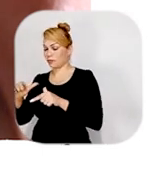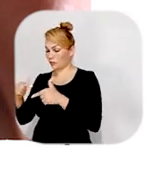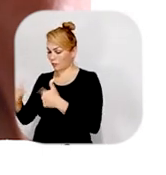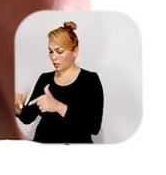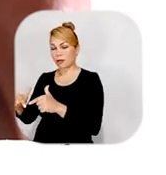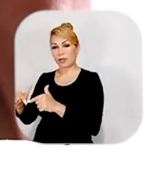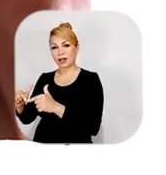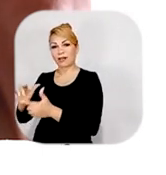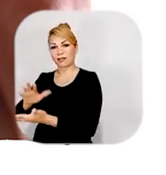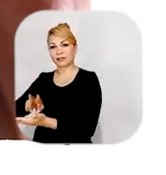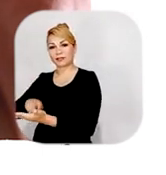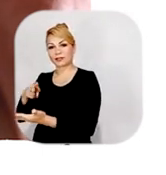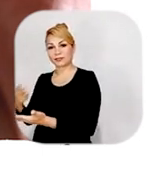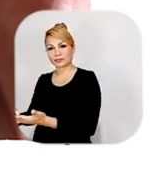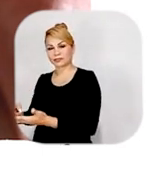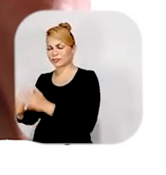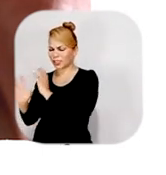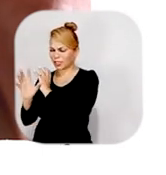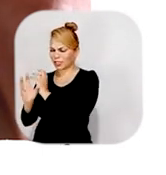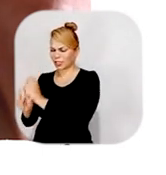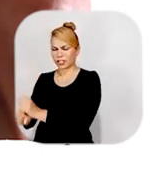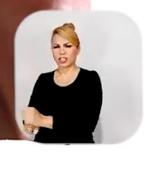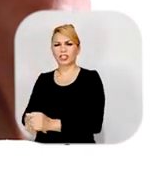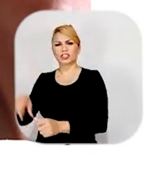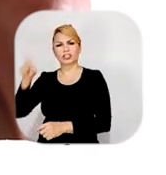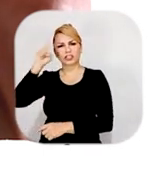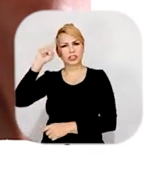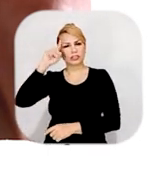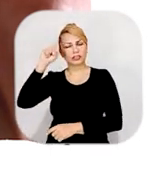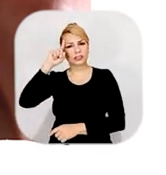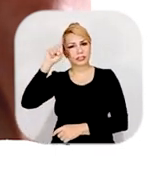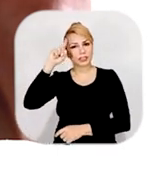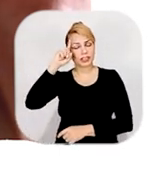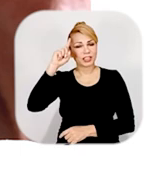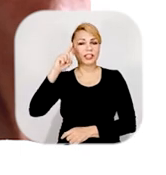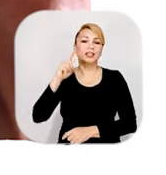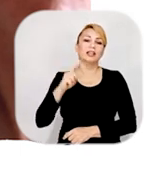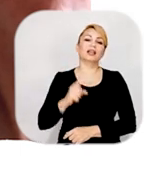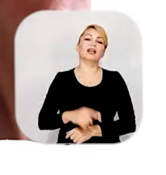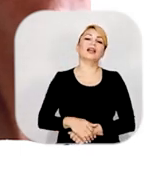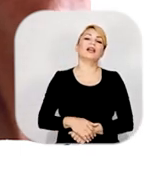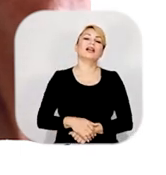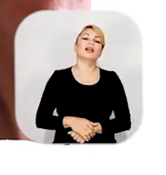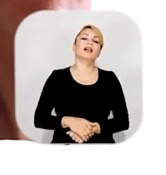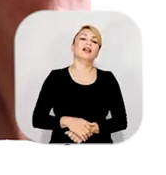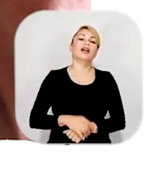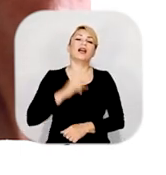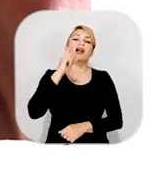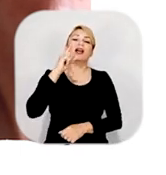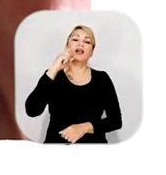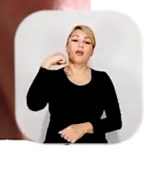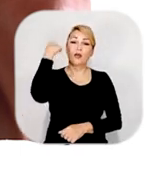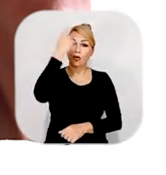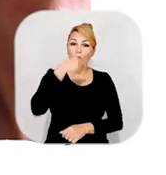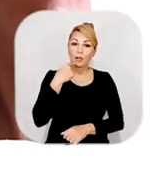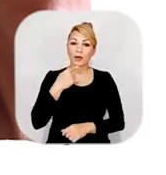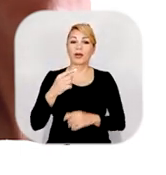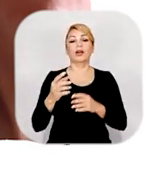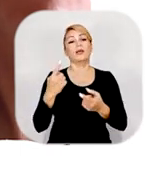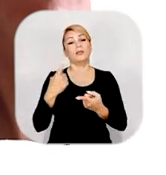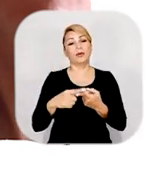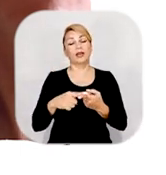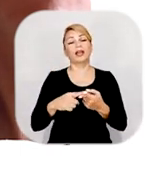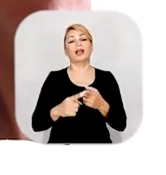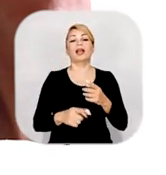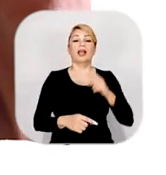revisão, mas todo dia era 1 hora, porque era 30 minutos de ida e 30 minutos de volta, né? E aí eu